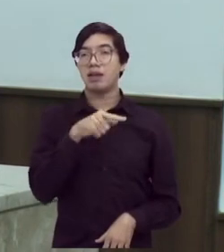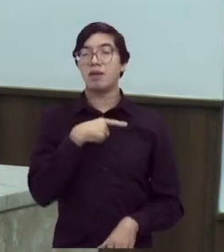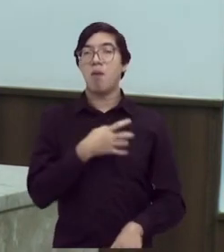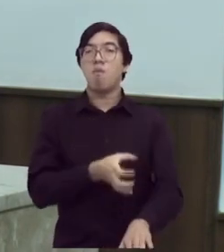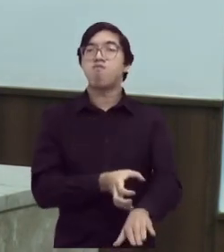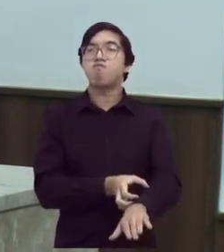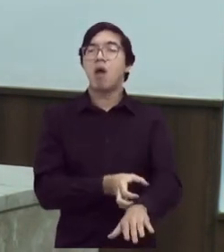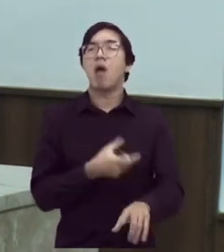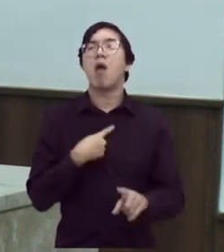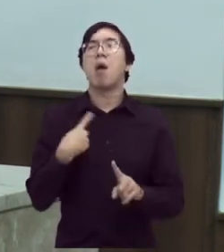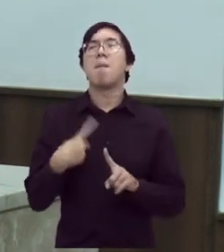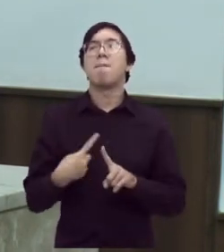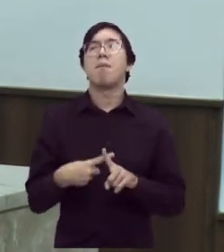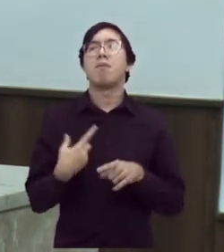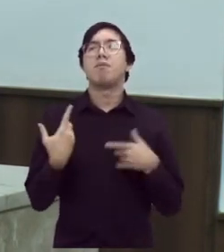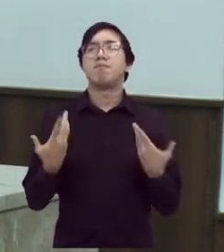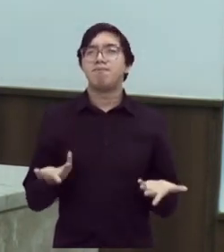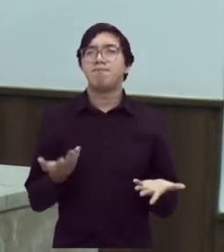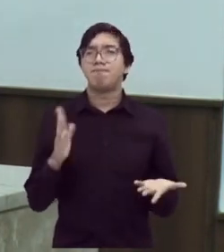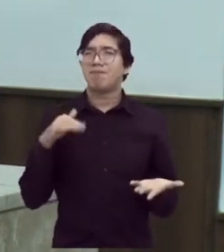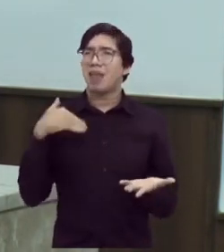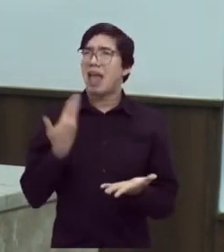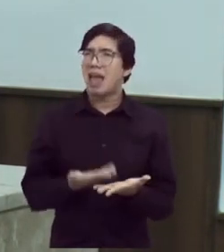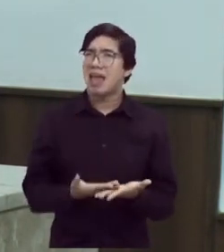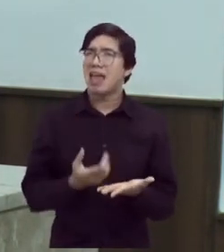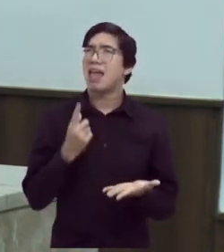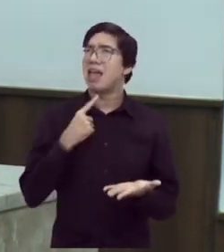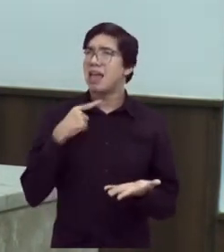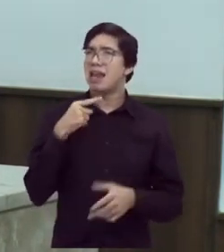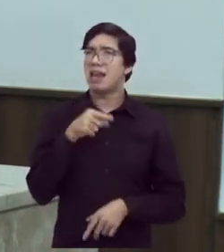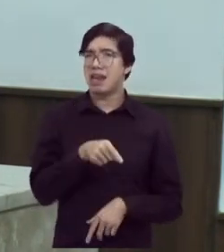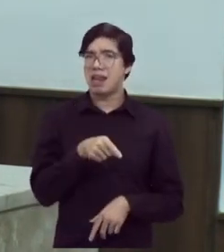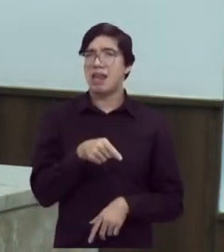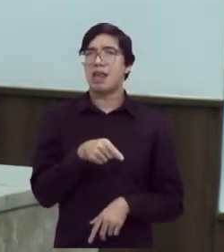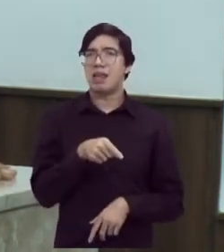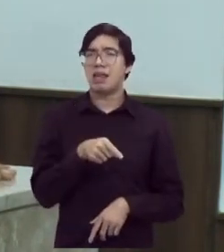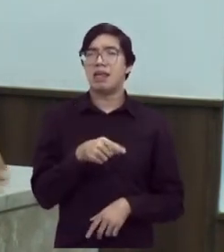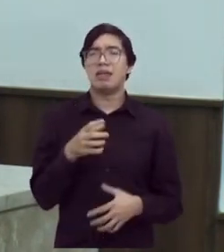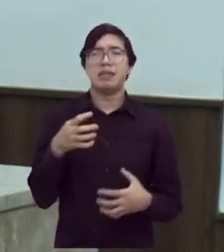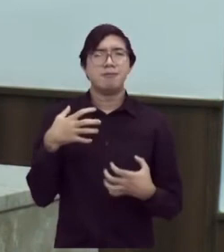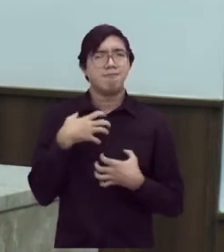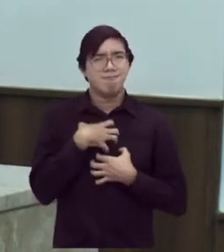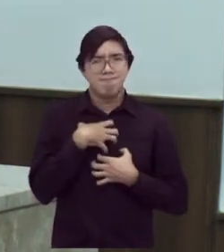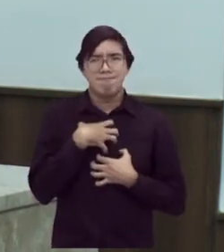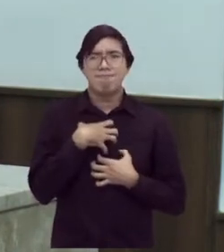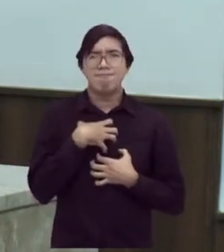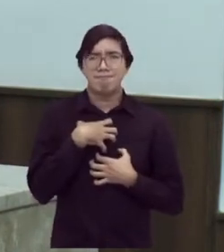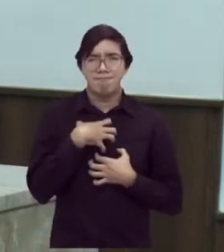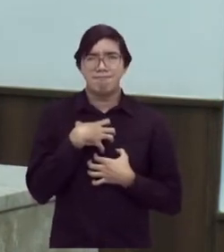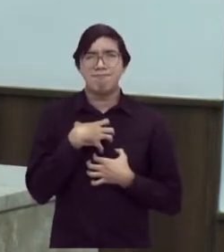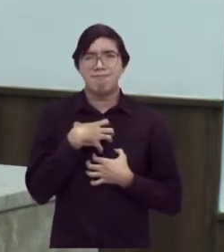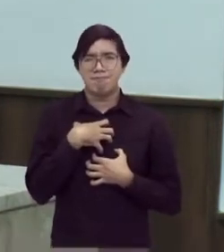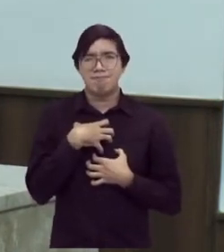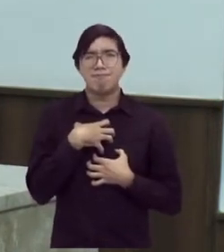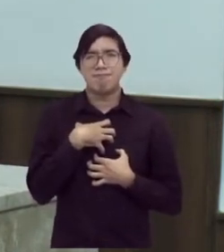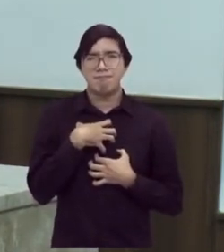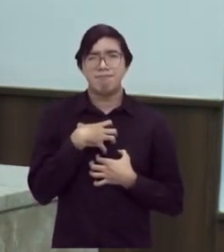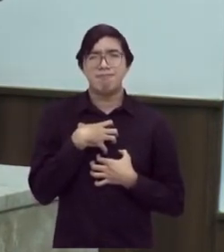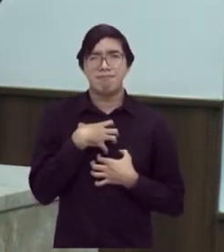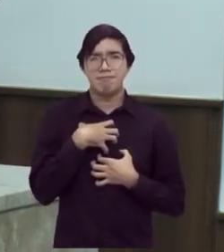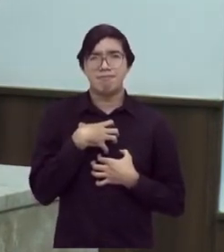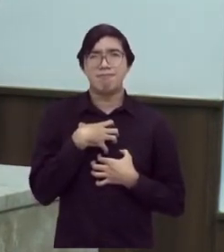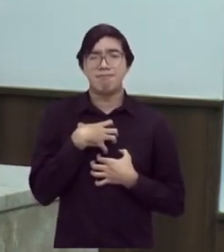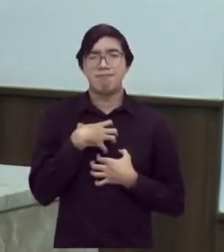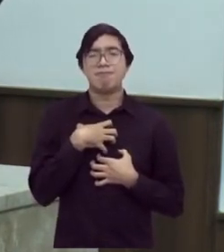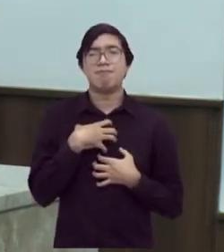que é que ainda hoje estou de tornozeleira? Que o que mais me machucou, não é, eu não me envergonho, porque a minha consciência sempre